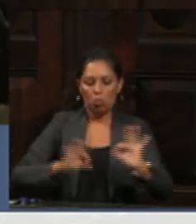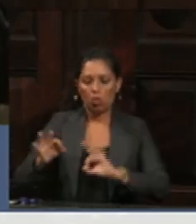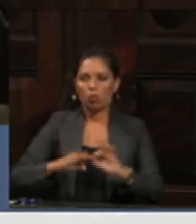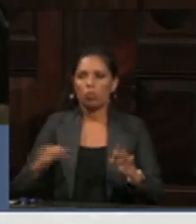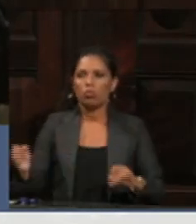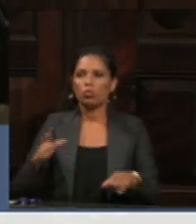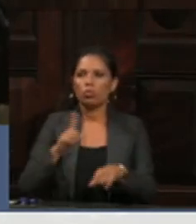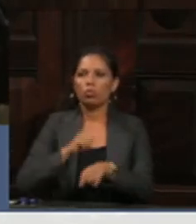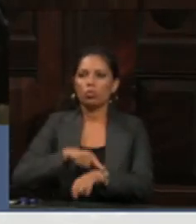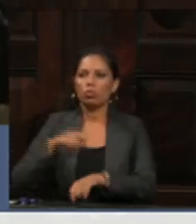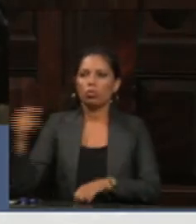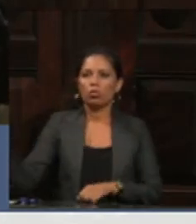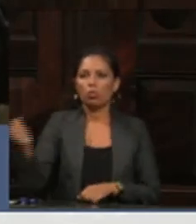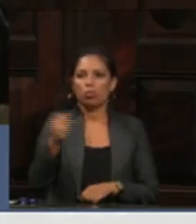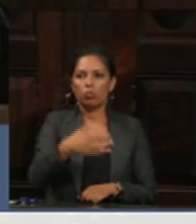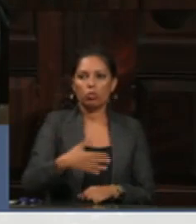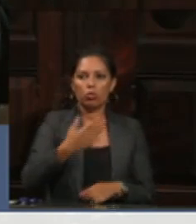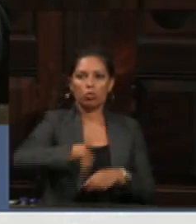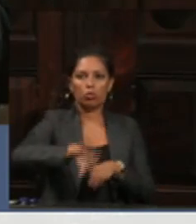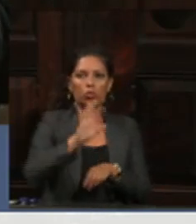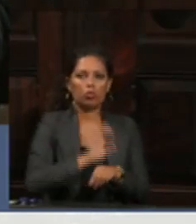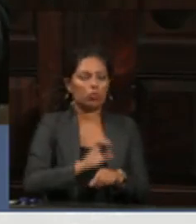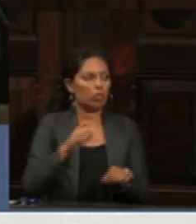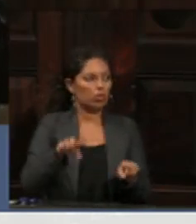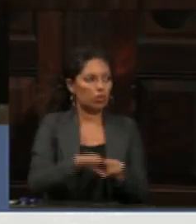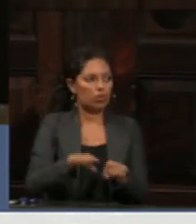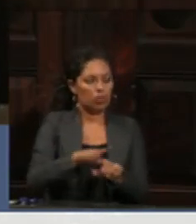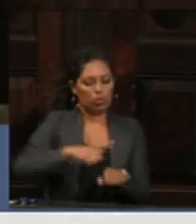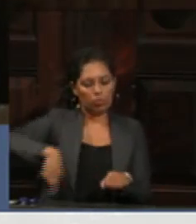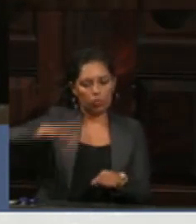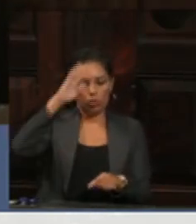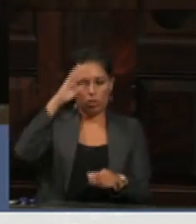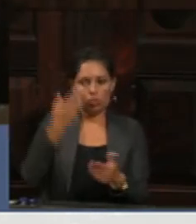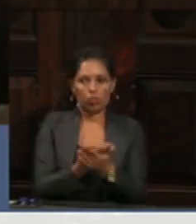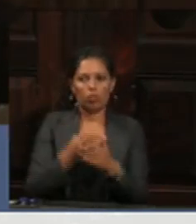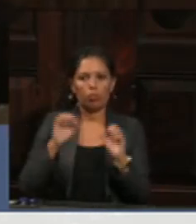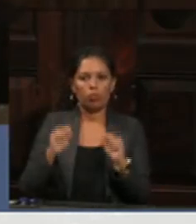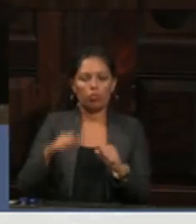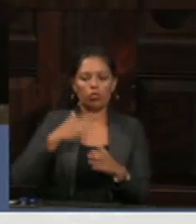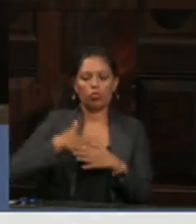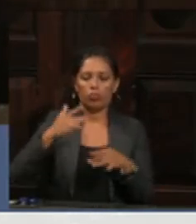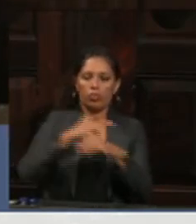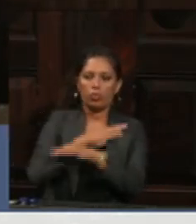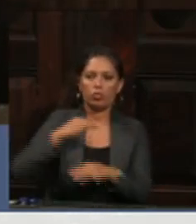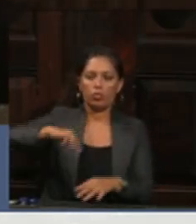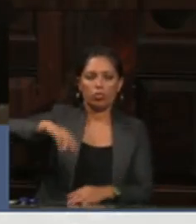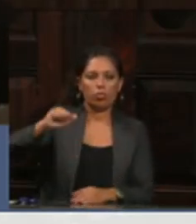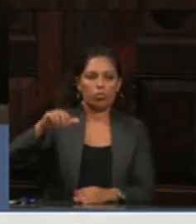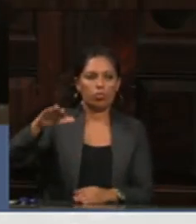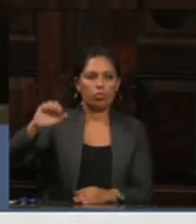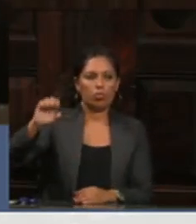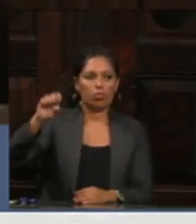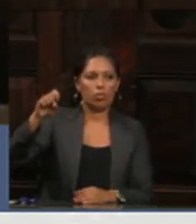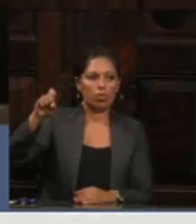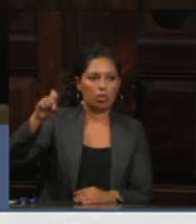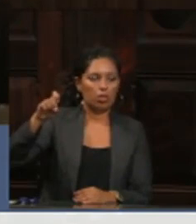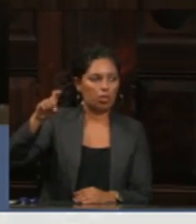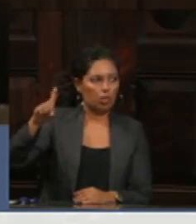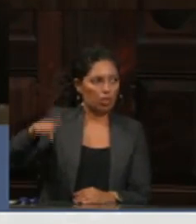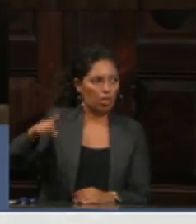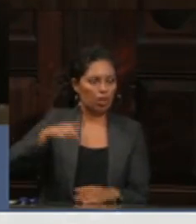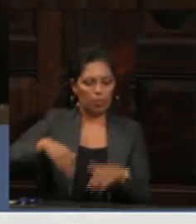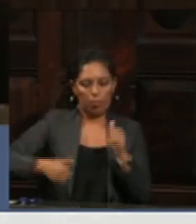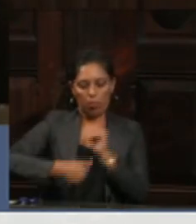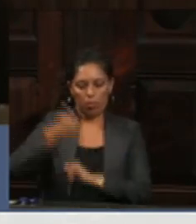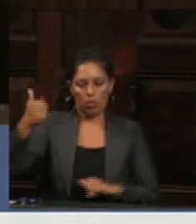novo momento no nosso estado e pode ter certeza, Macaé, quando Macaé melhorar a